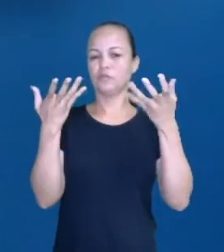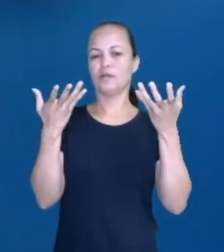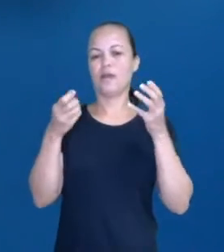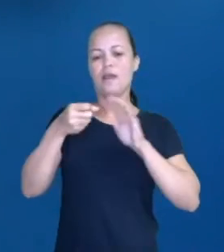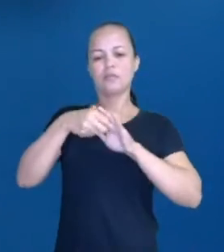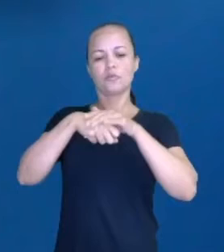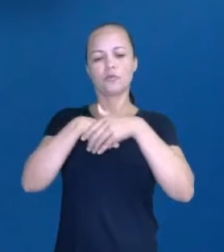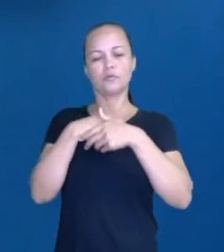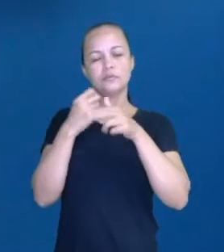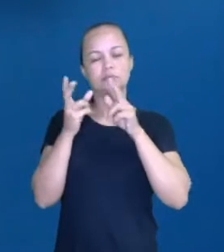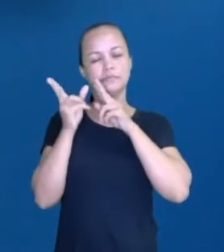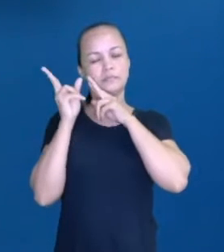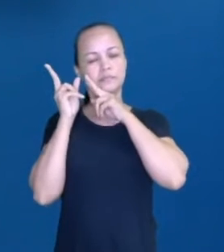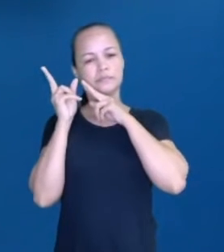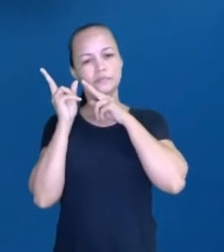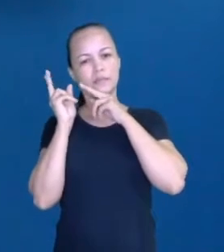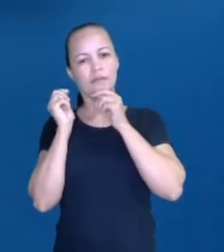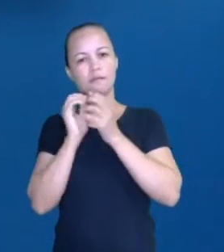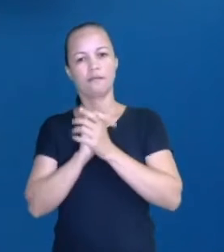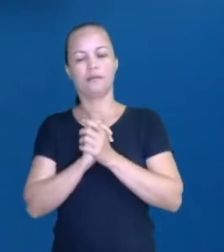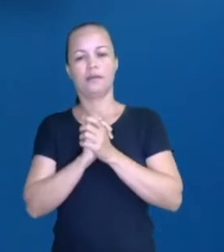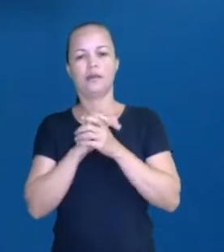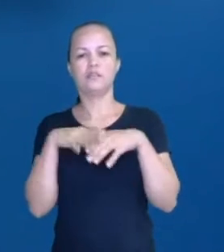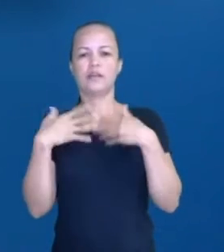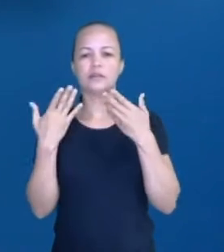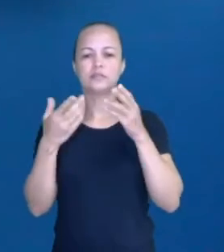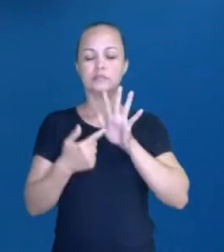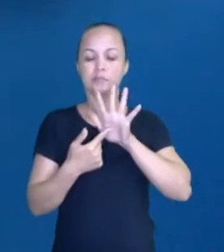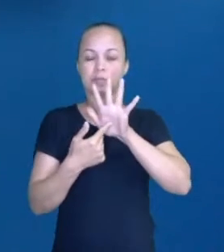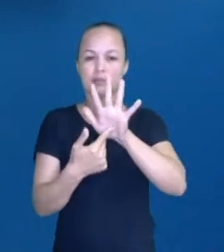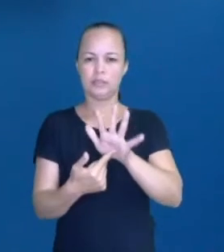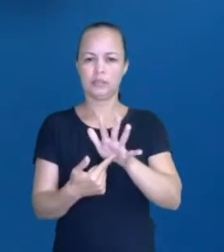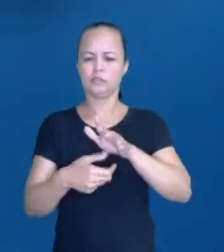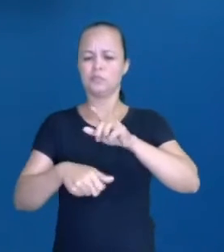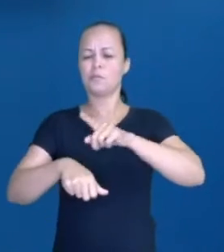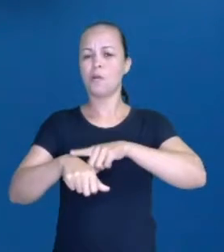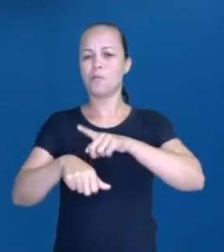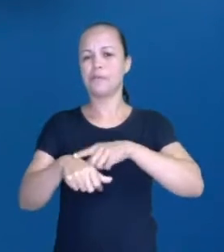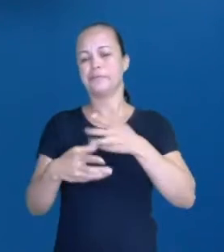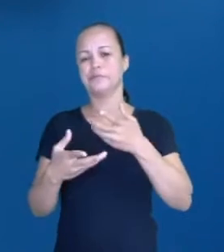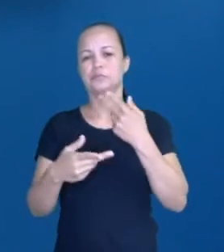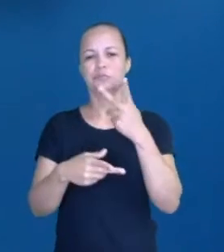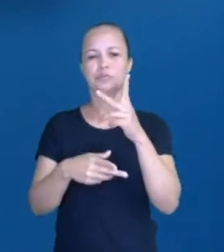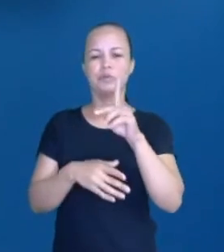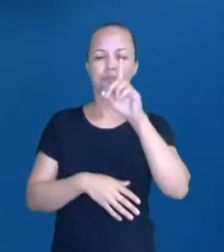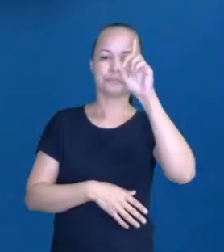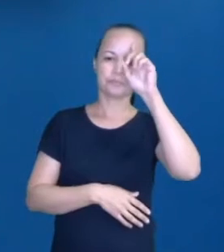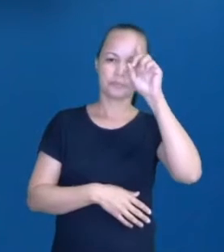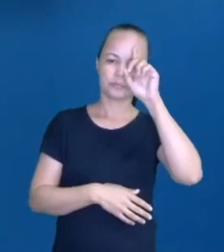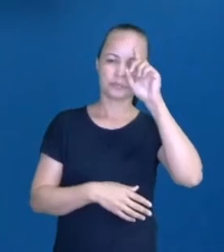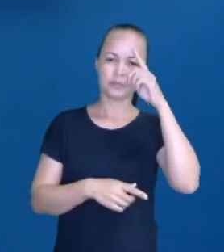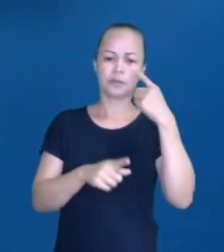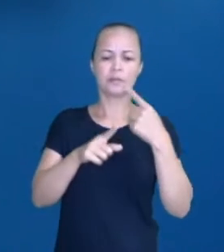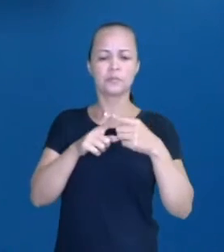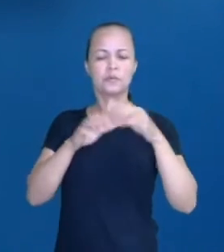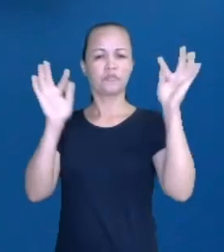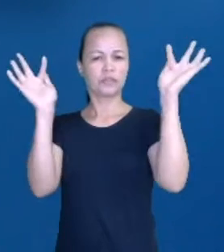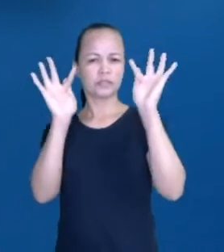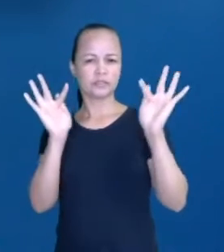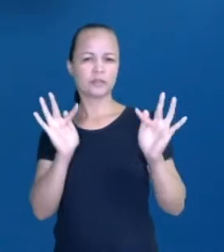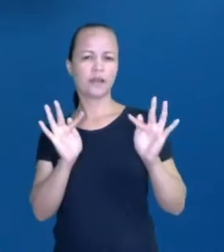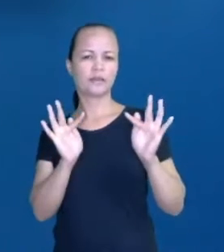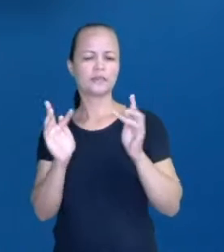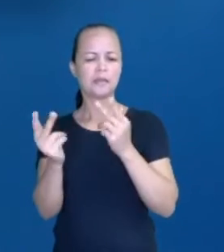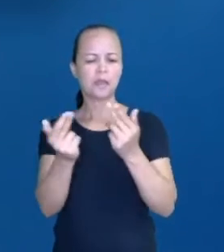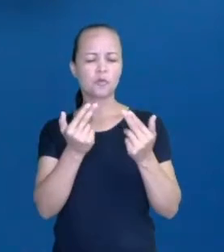sono. Faça-se presente nos simples momentos do teu cotidiano, porque felicidade tem cheiro de